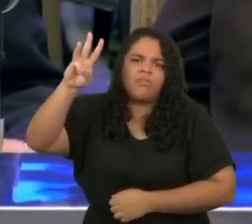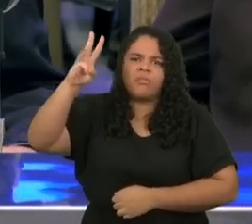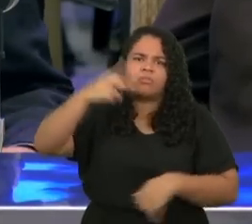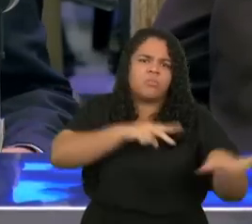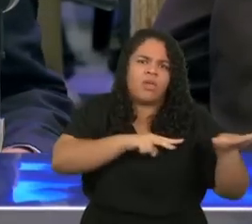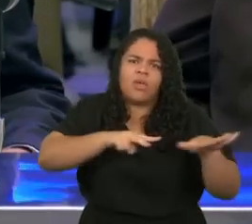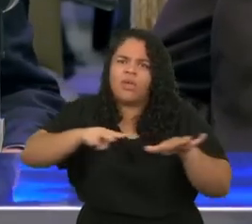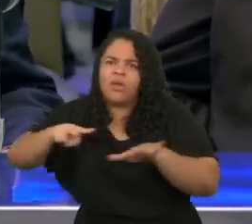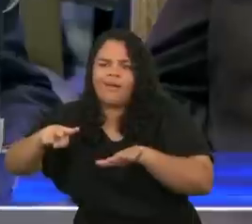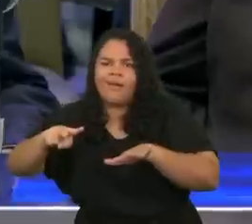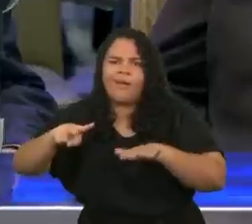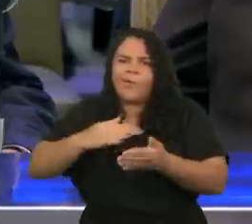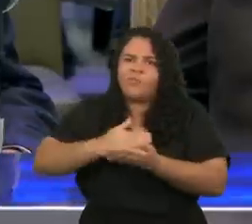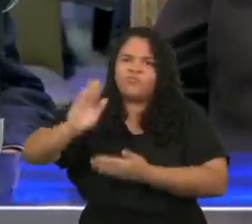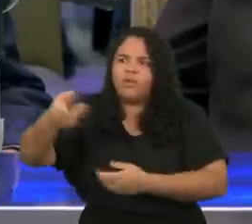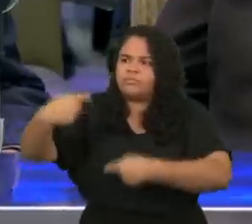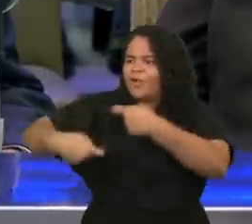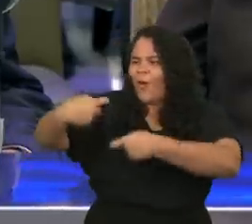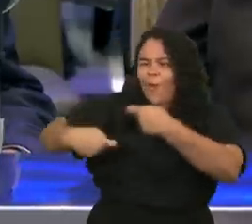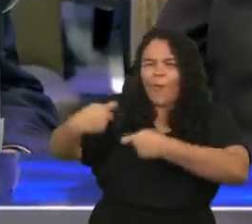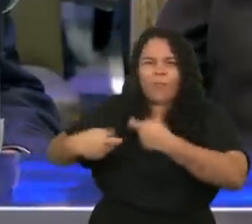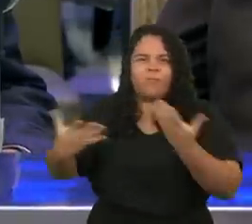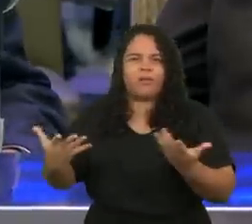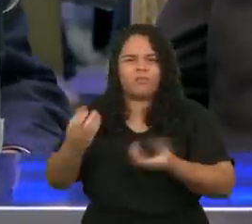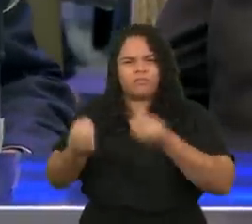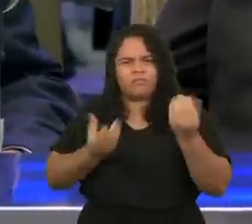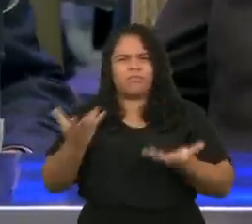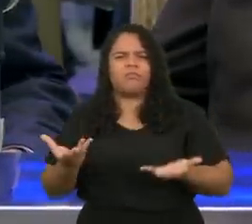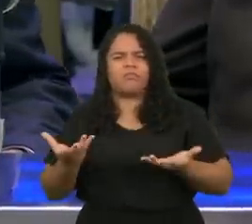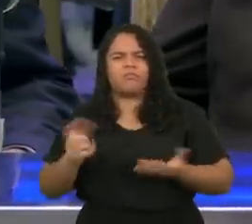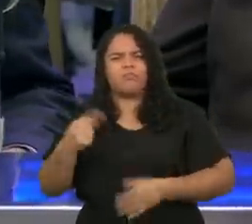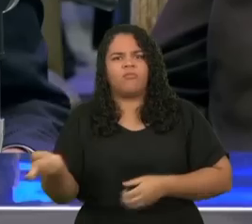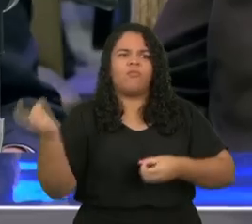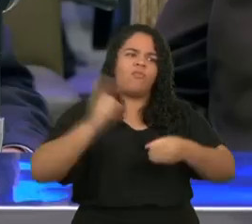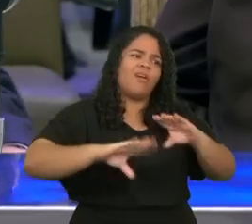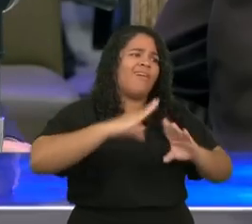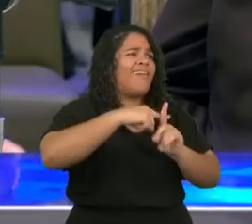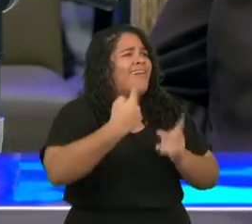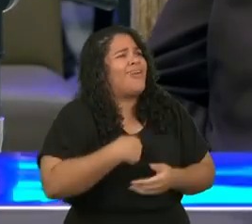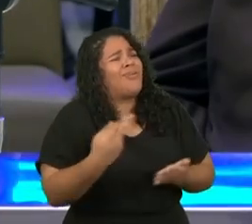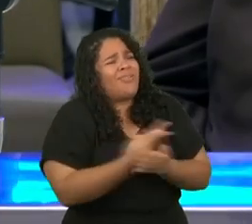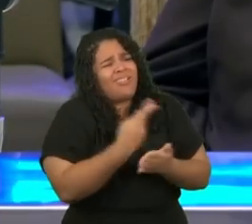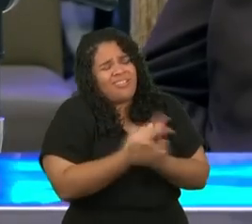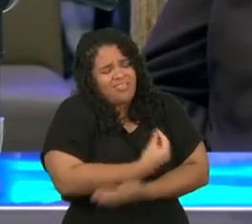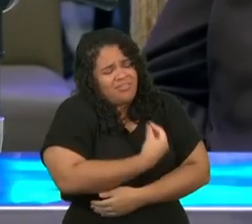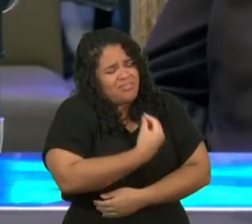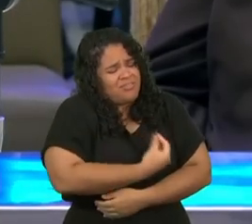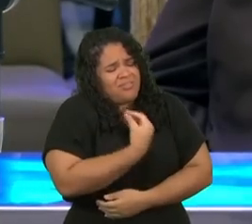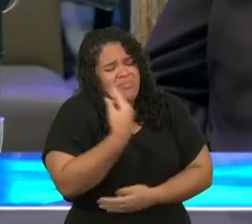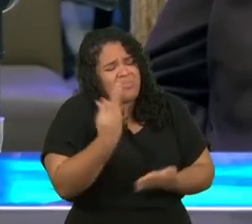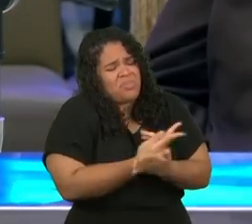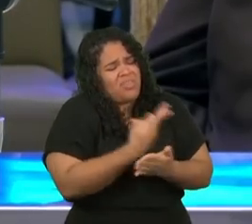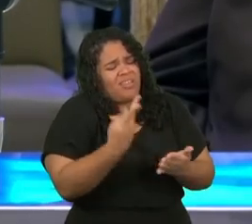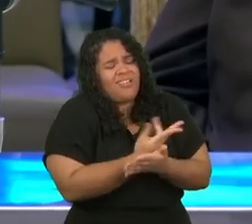depois recorre a igreja para consertar a vida espiritual e vocês sabem que geralmente as pessoas